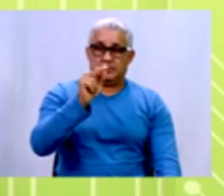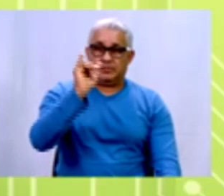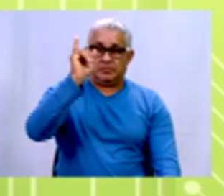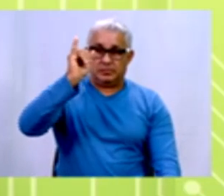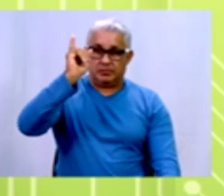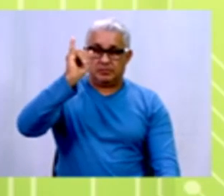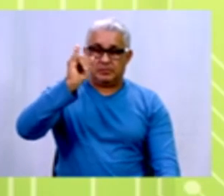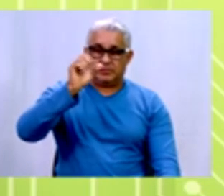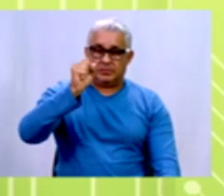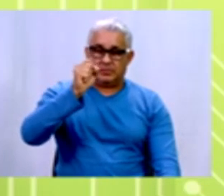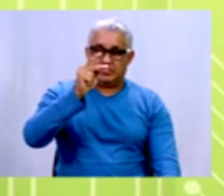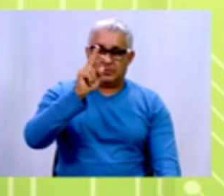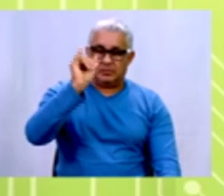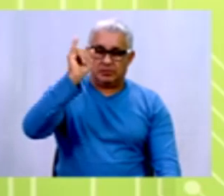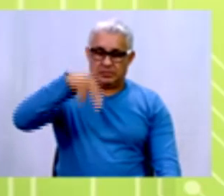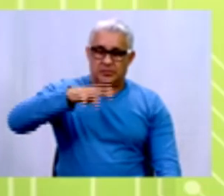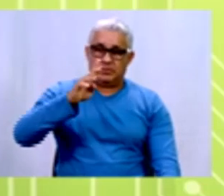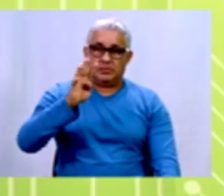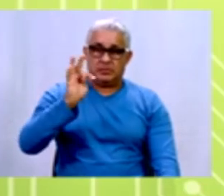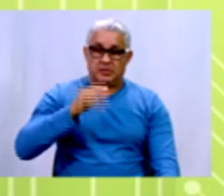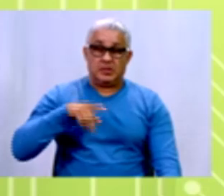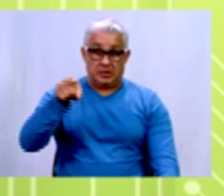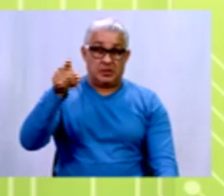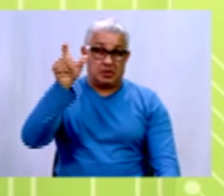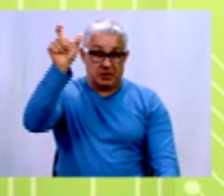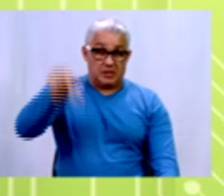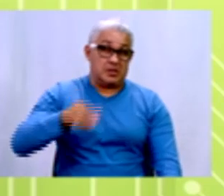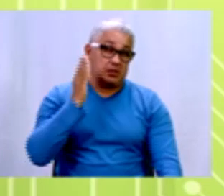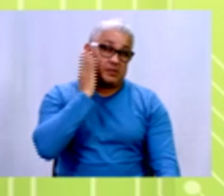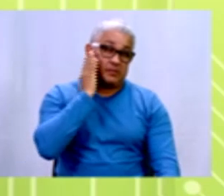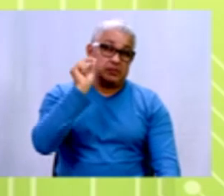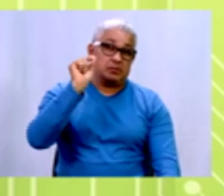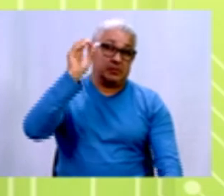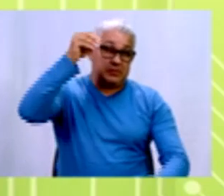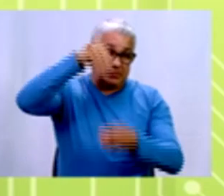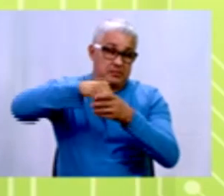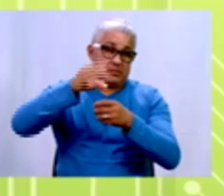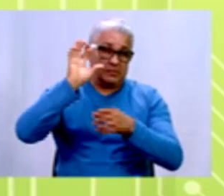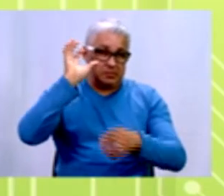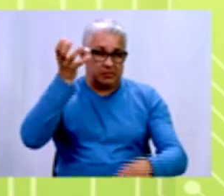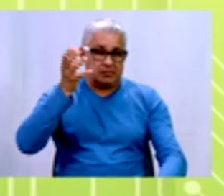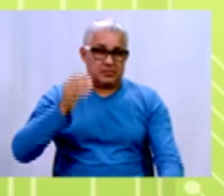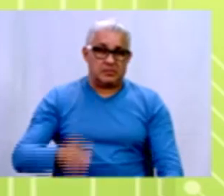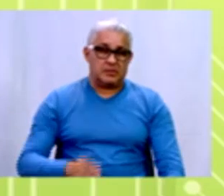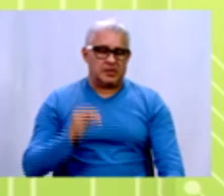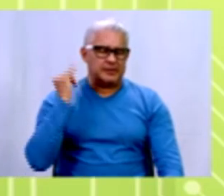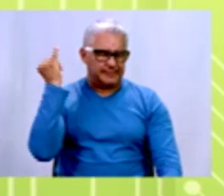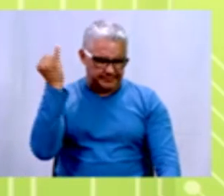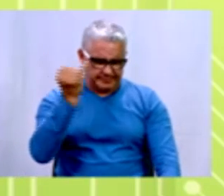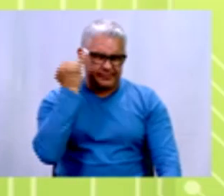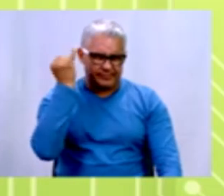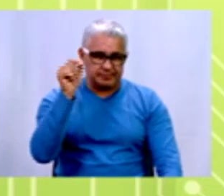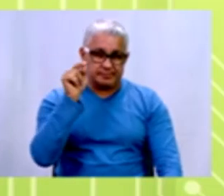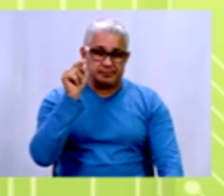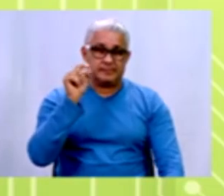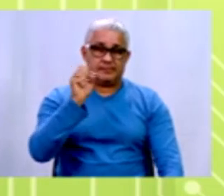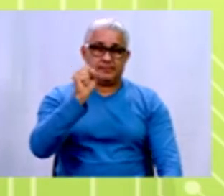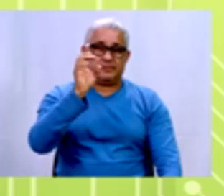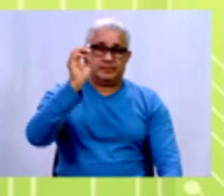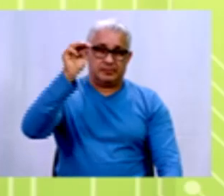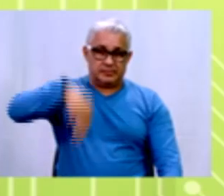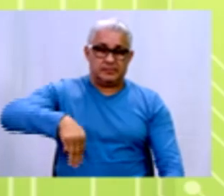o cliente ele sabe o que está acontecendo. Tá? E esse é o ponto fundamental do Scrum,